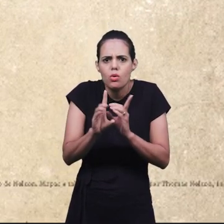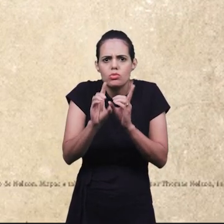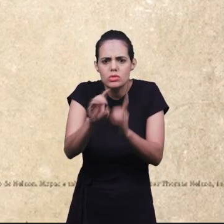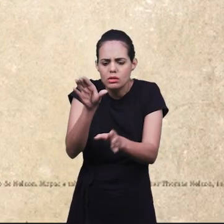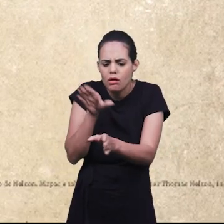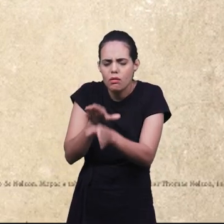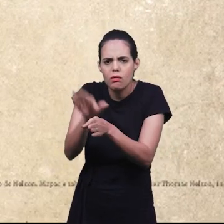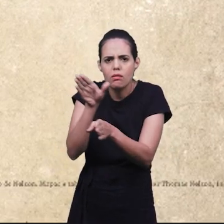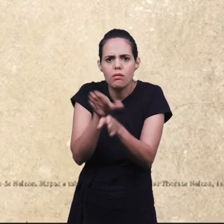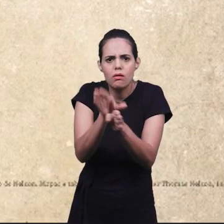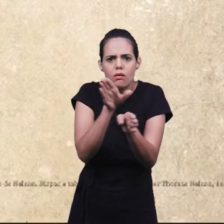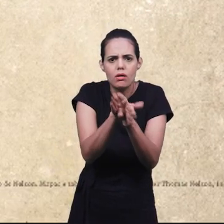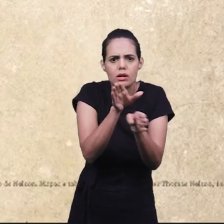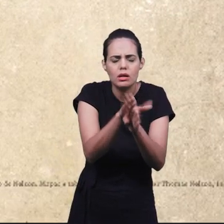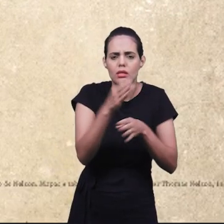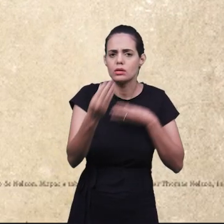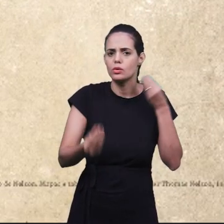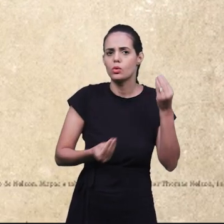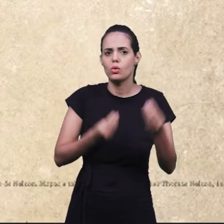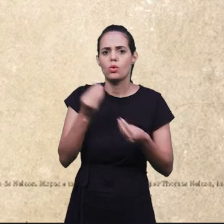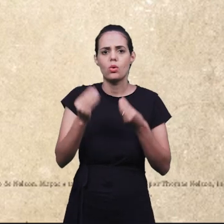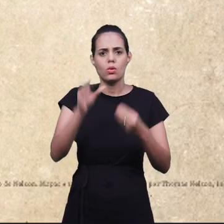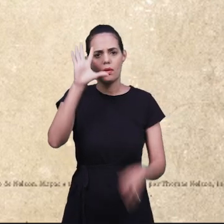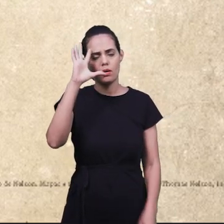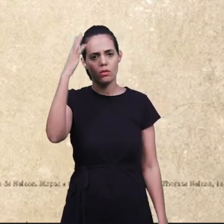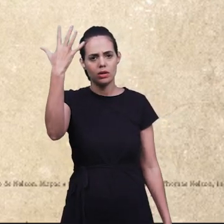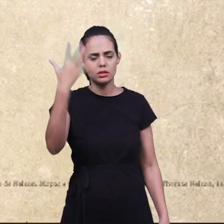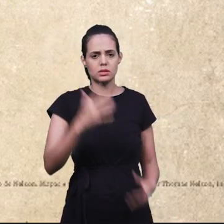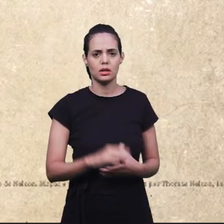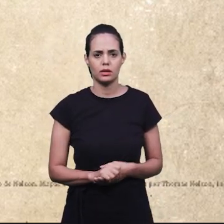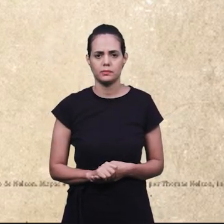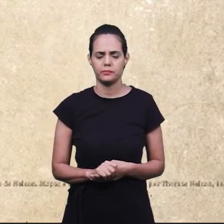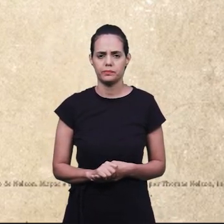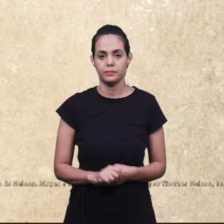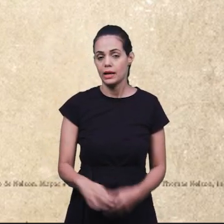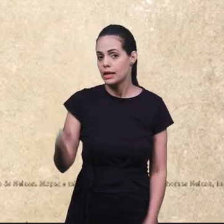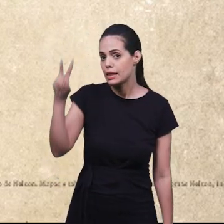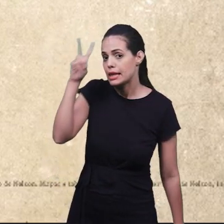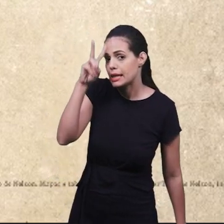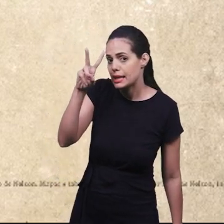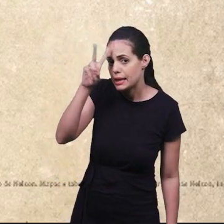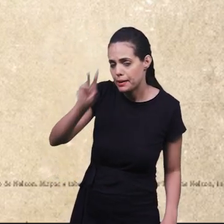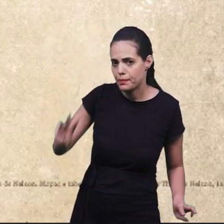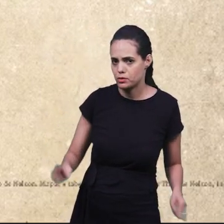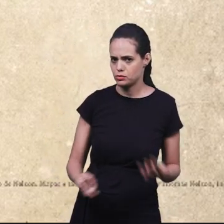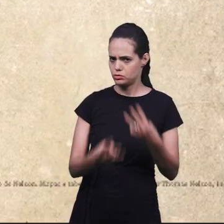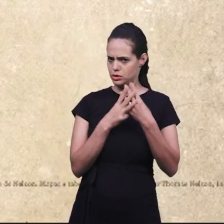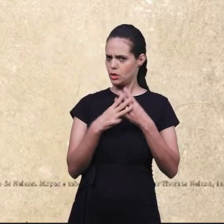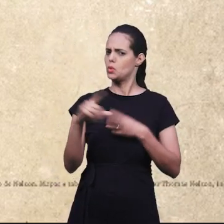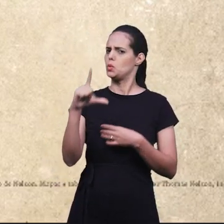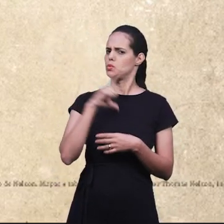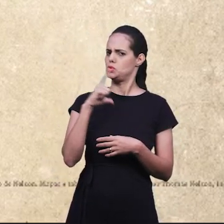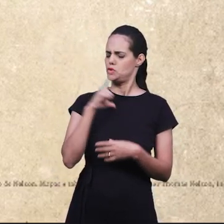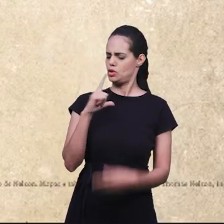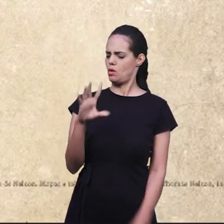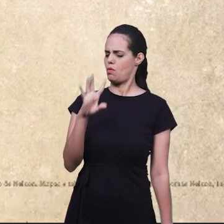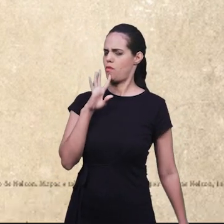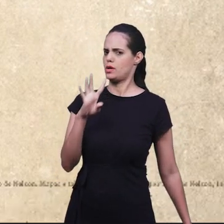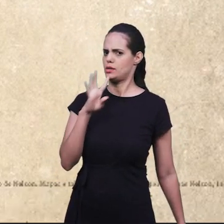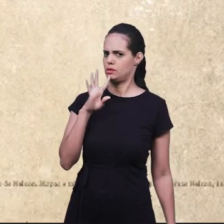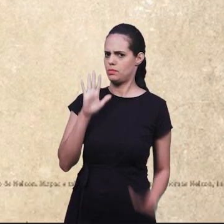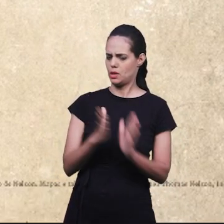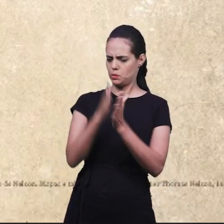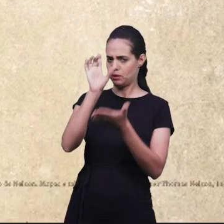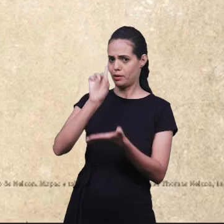escritos de doutrina orientando os procedimentos. Lembra-se que os judeus tinham um bom conhecimento